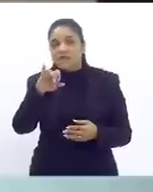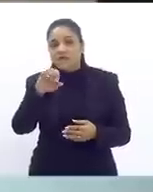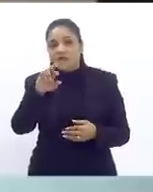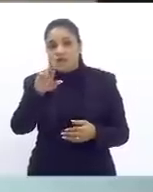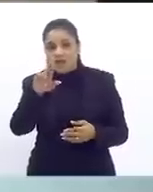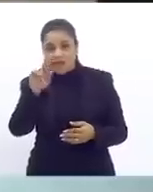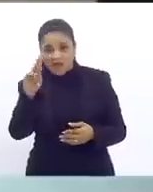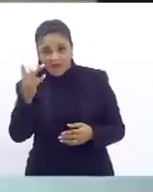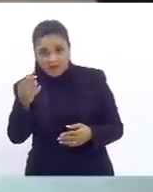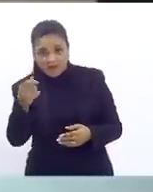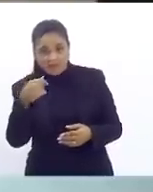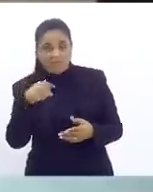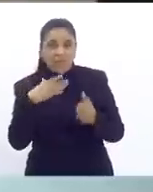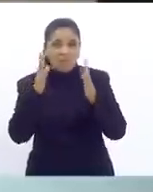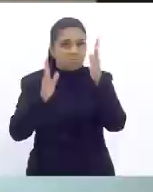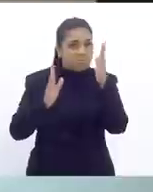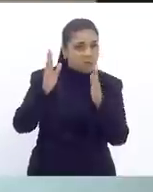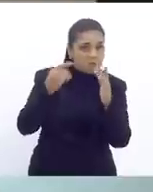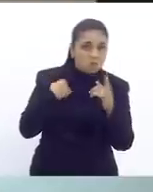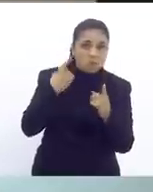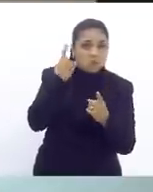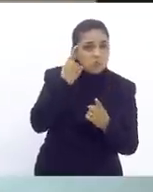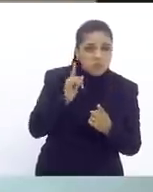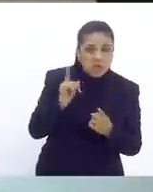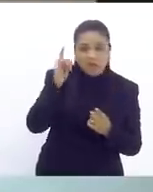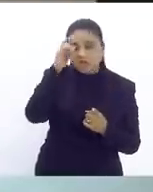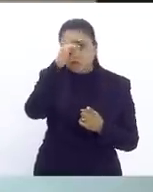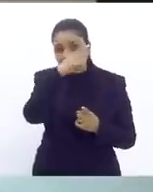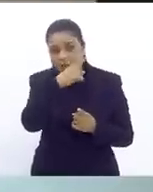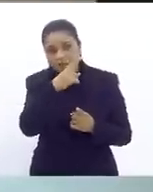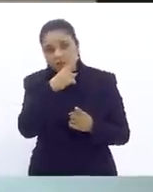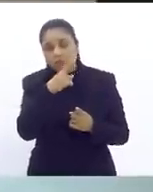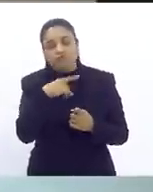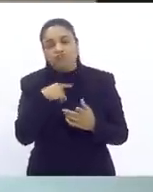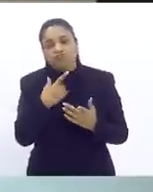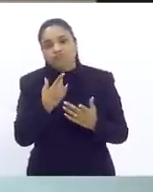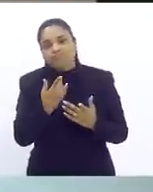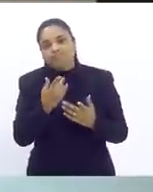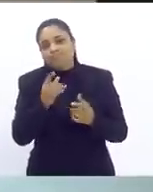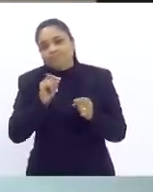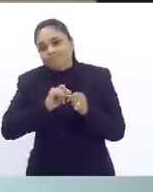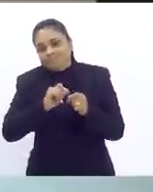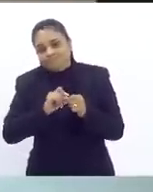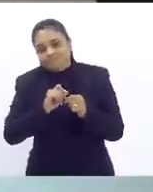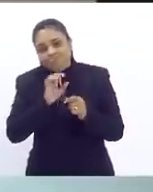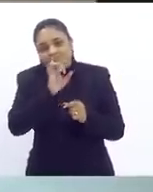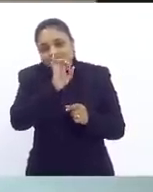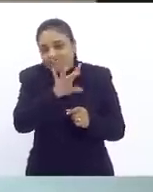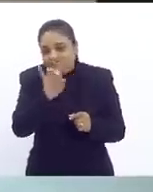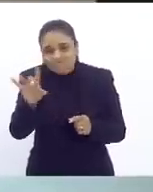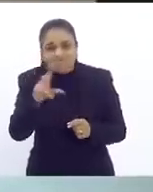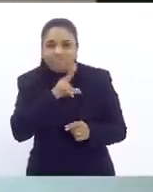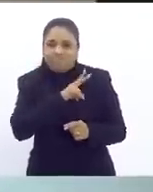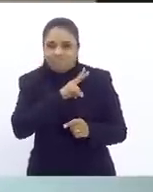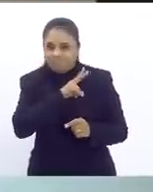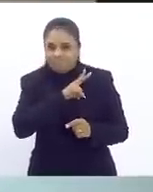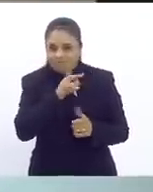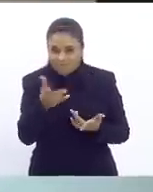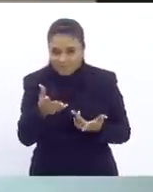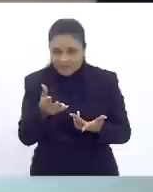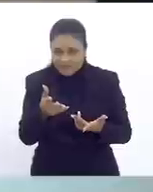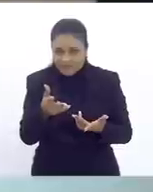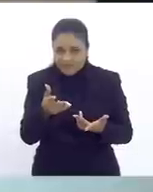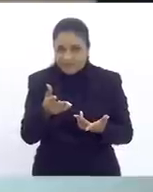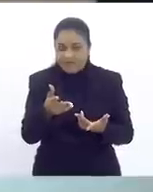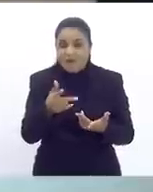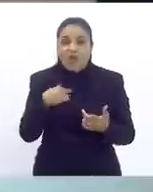não sei provavelmente pela dificuldade não foi tratado individualmente Então embora é difícil das pessoas entenderem realmente nos